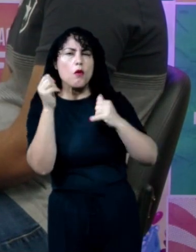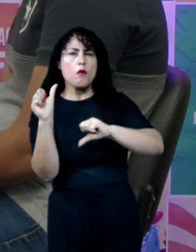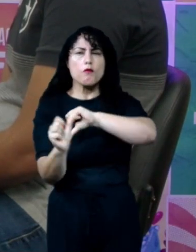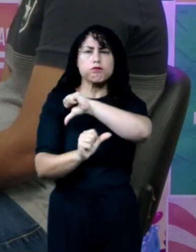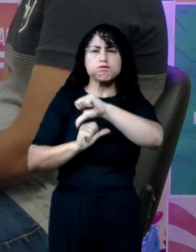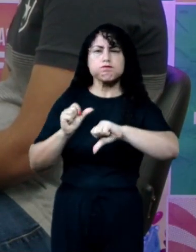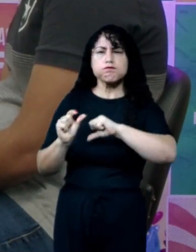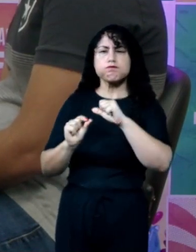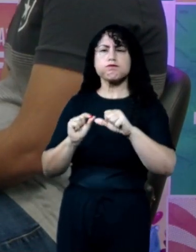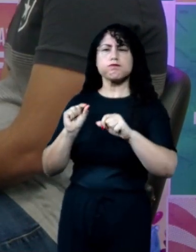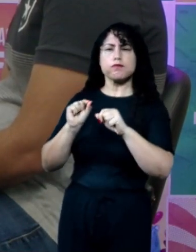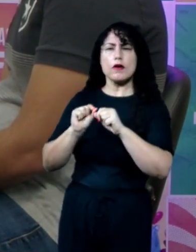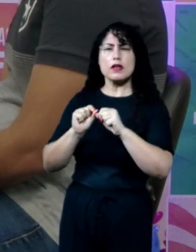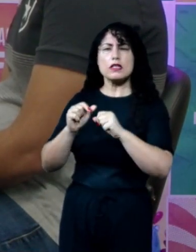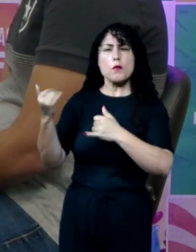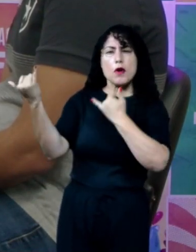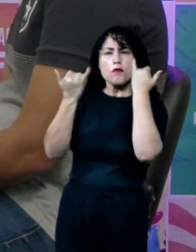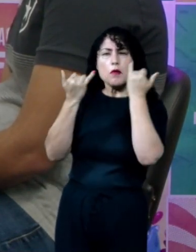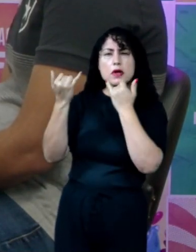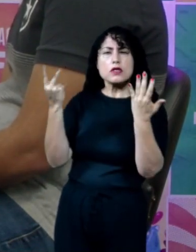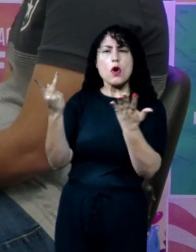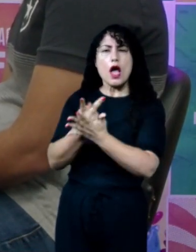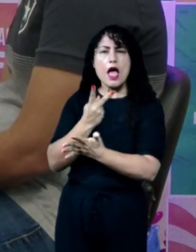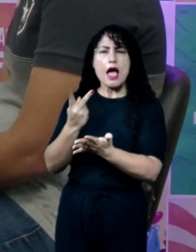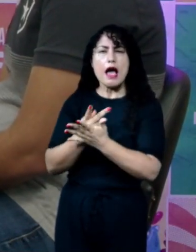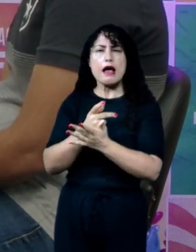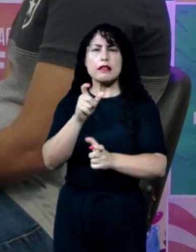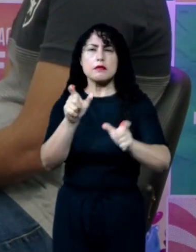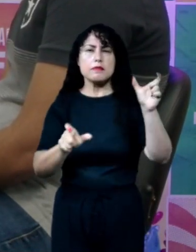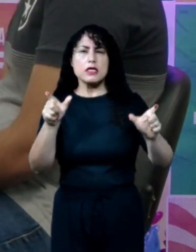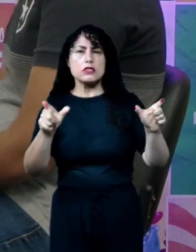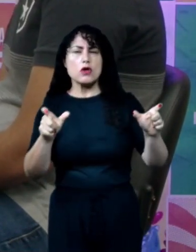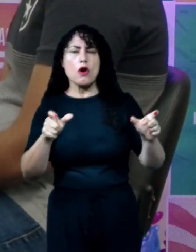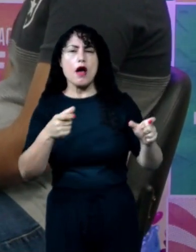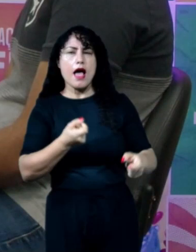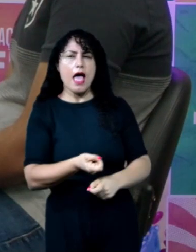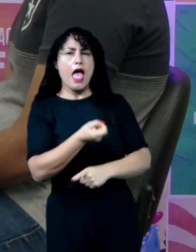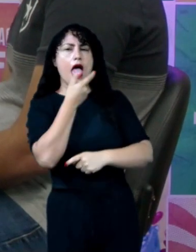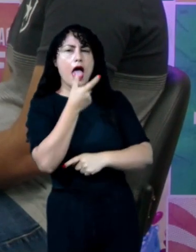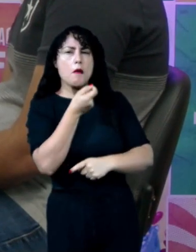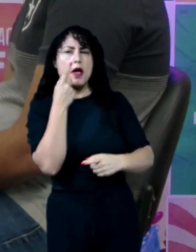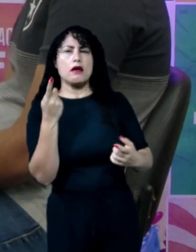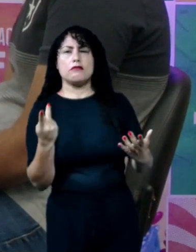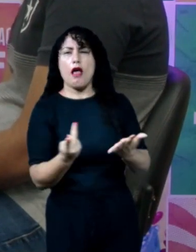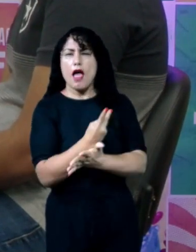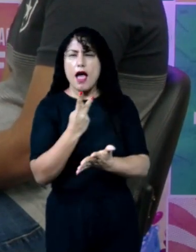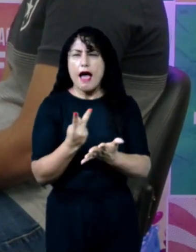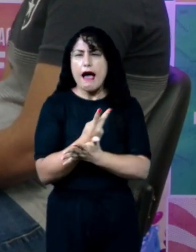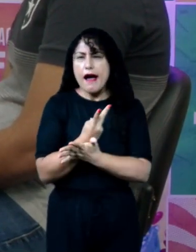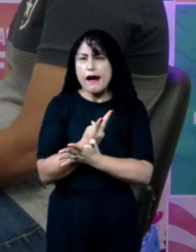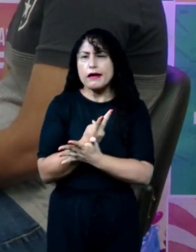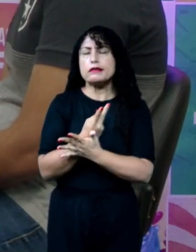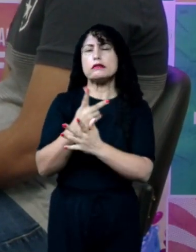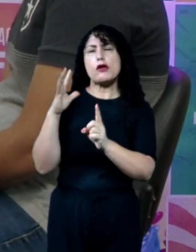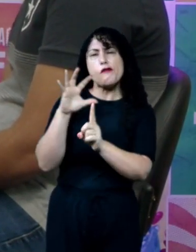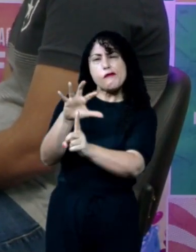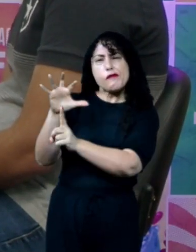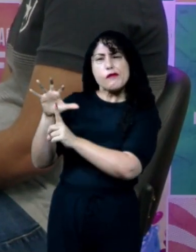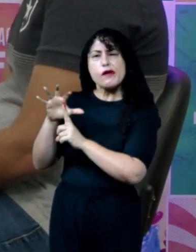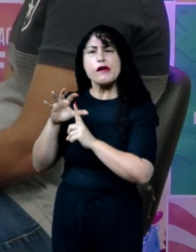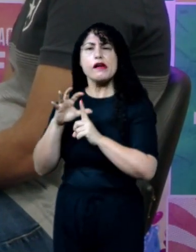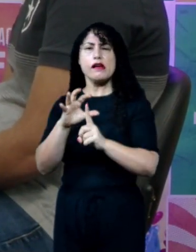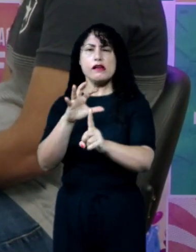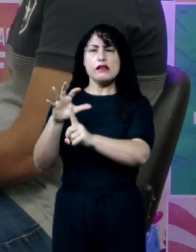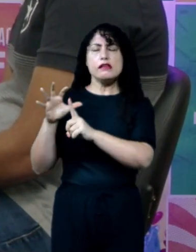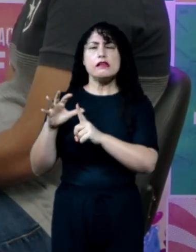Porque uma informação errada pode levar pessoas a tomar remédio que não deve, a destruir a própria